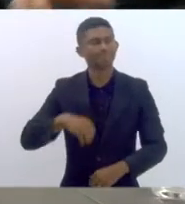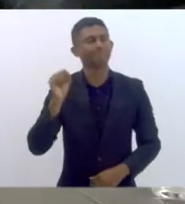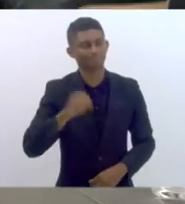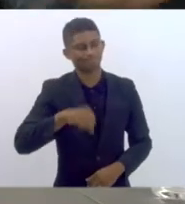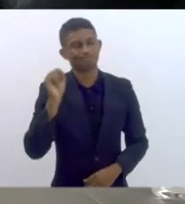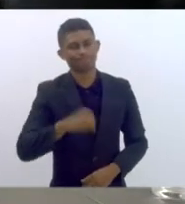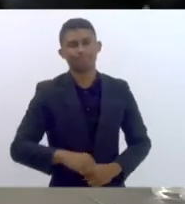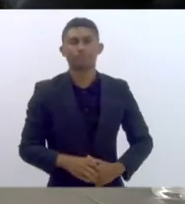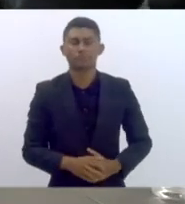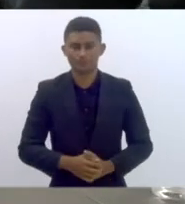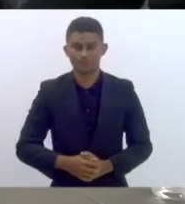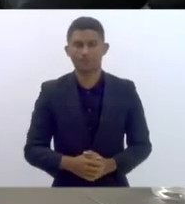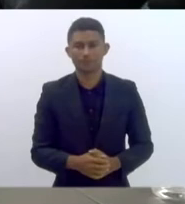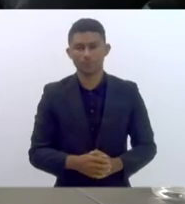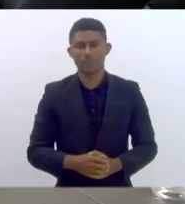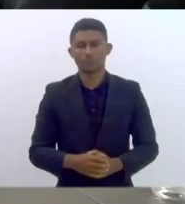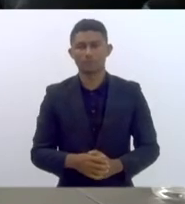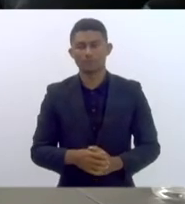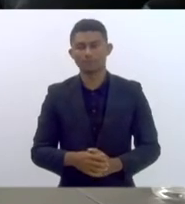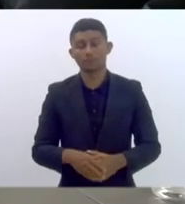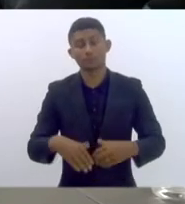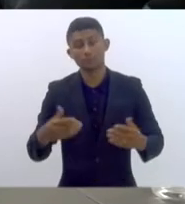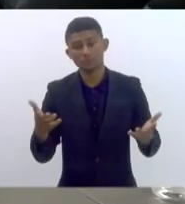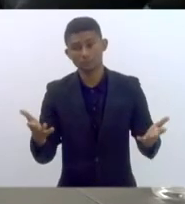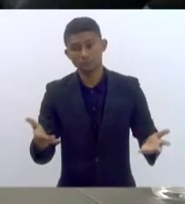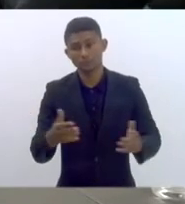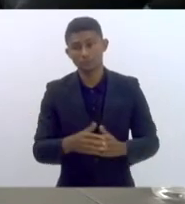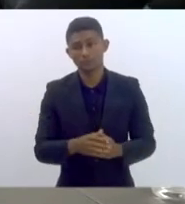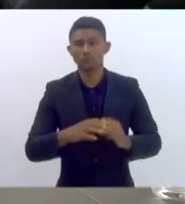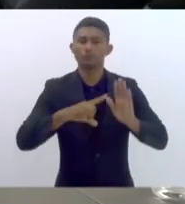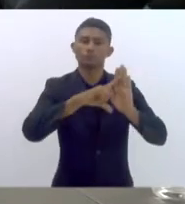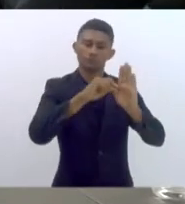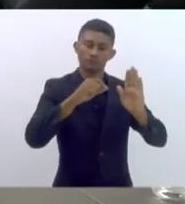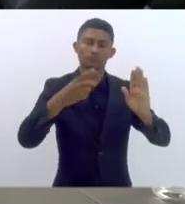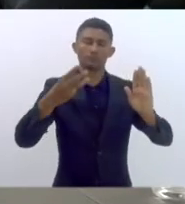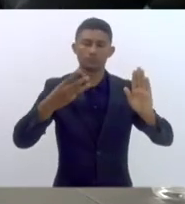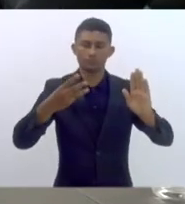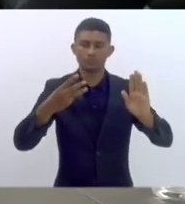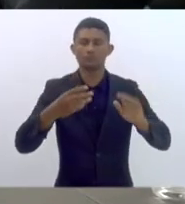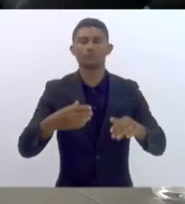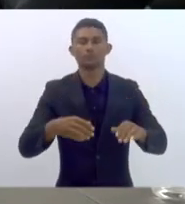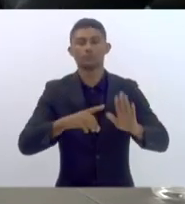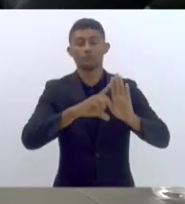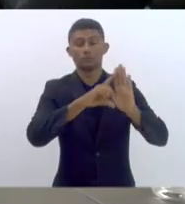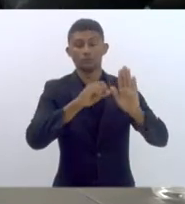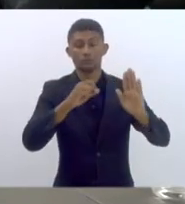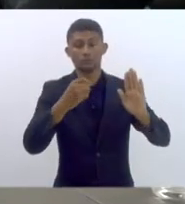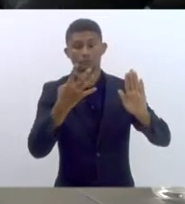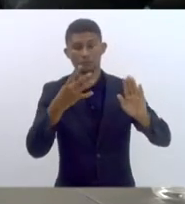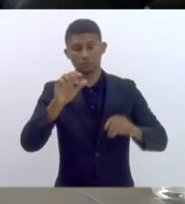13 ou 11. É, então, tá. Então, artigo 3º, aí artigo 4A.